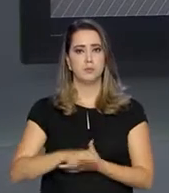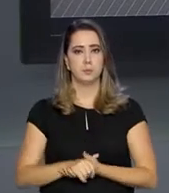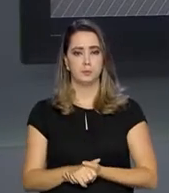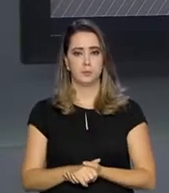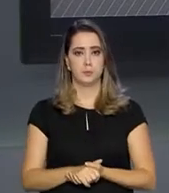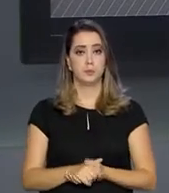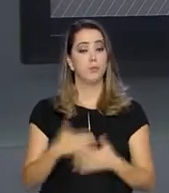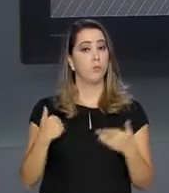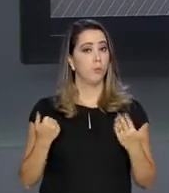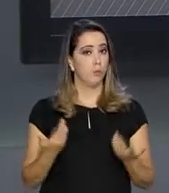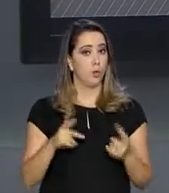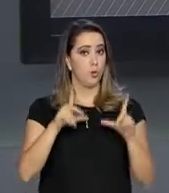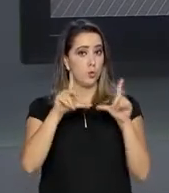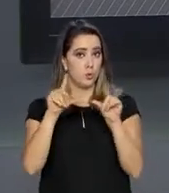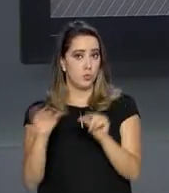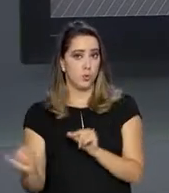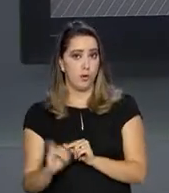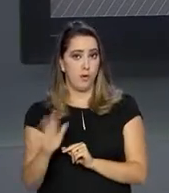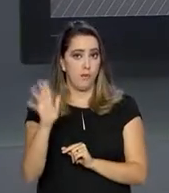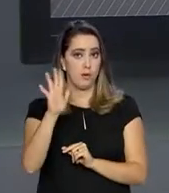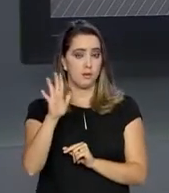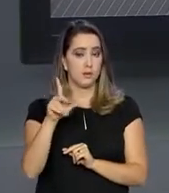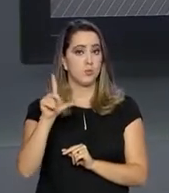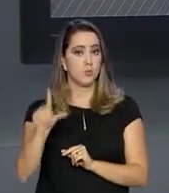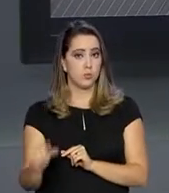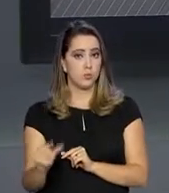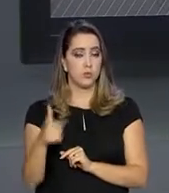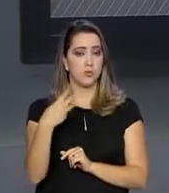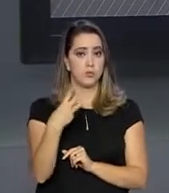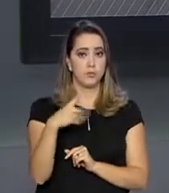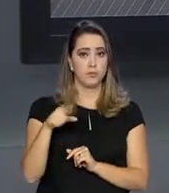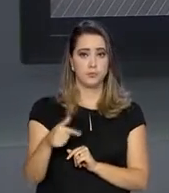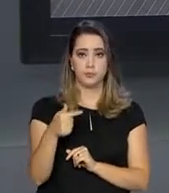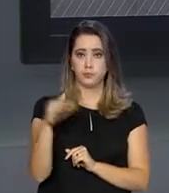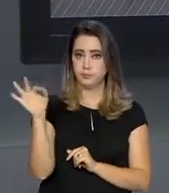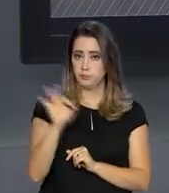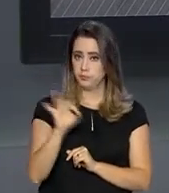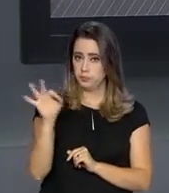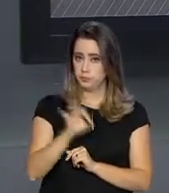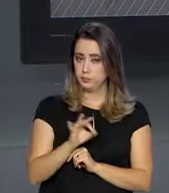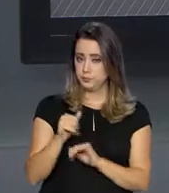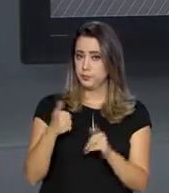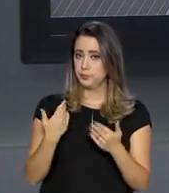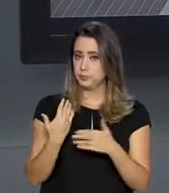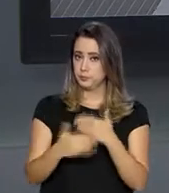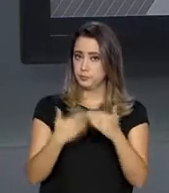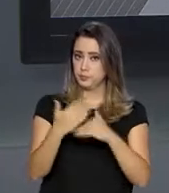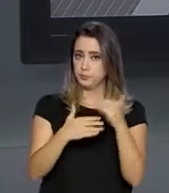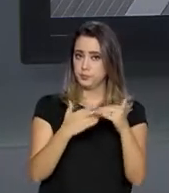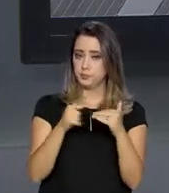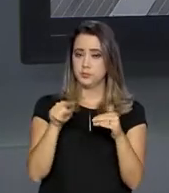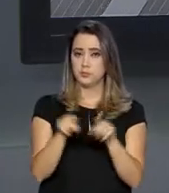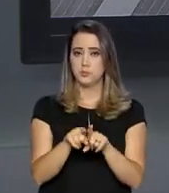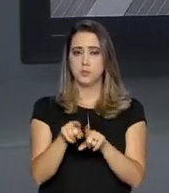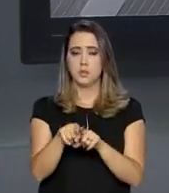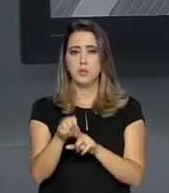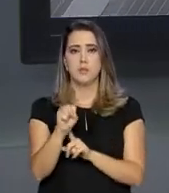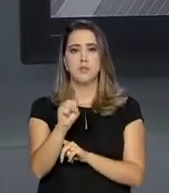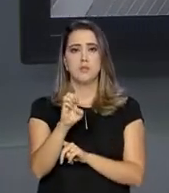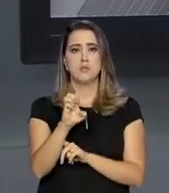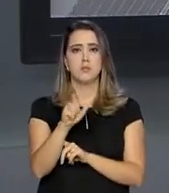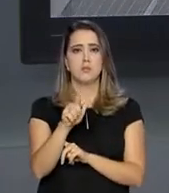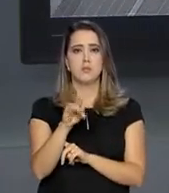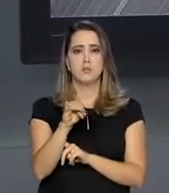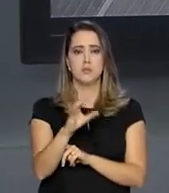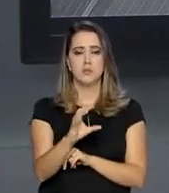a estimativa de inflação caiu novamente agora para 3,7 por cento as projeções levam em consideração a